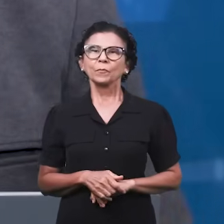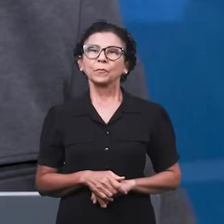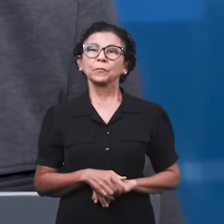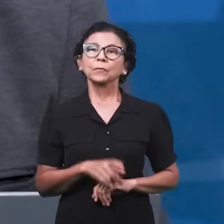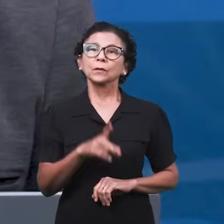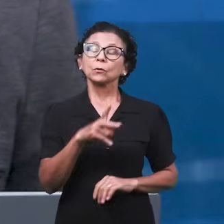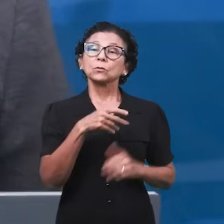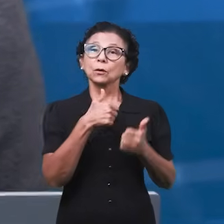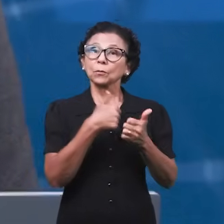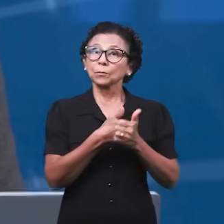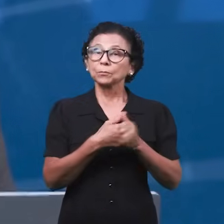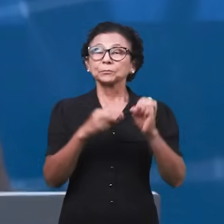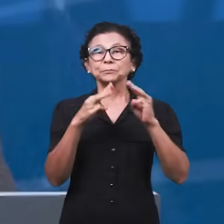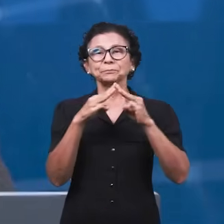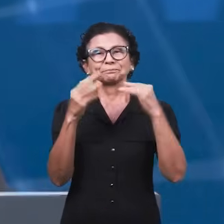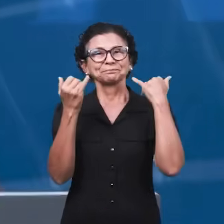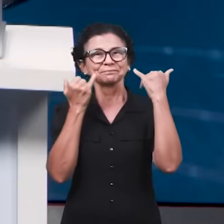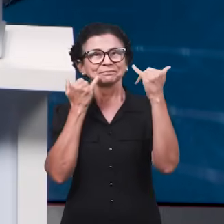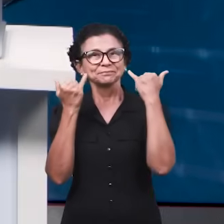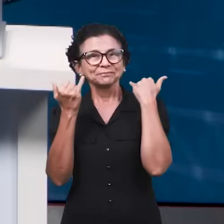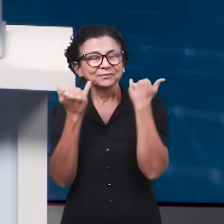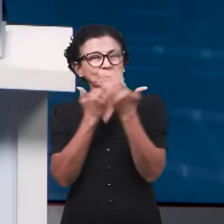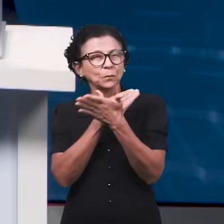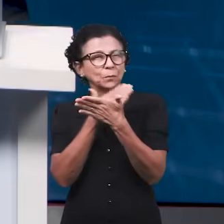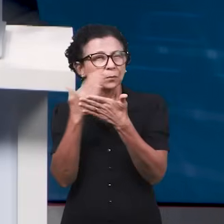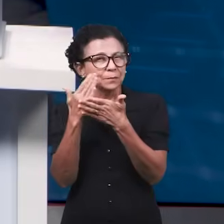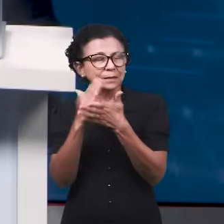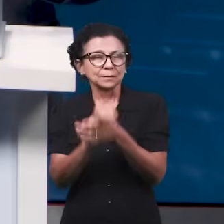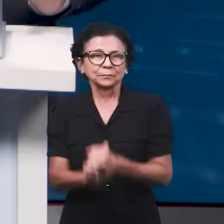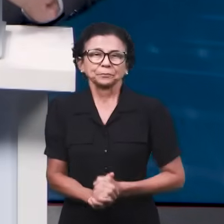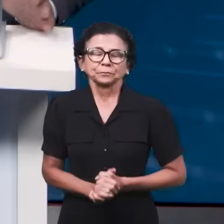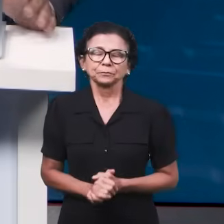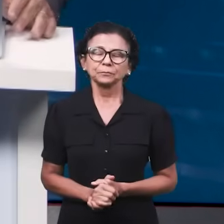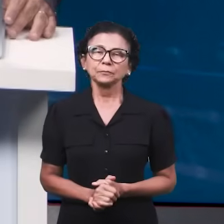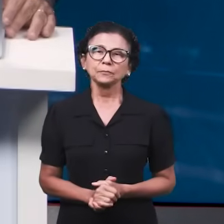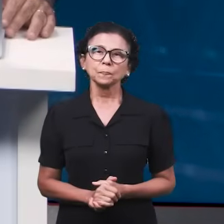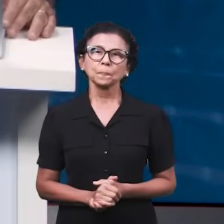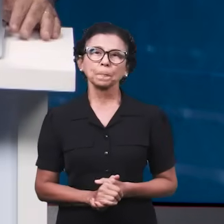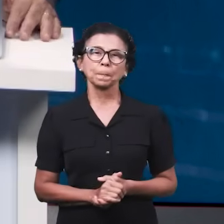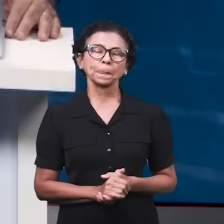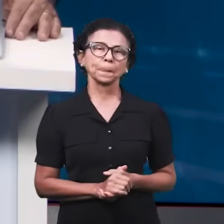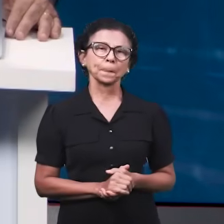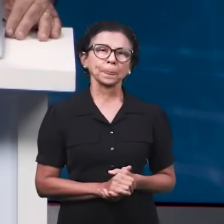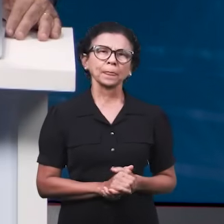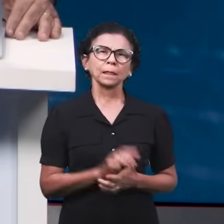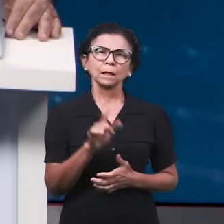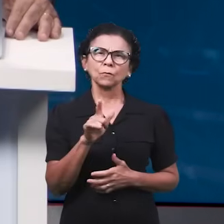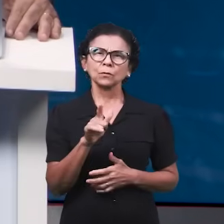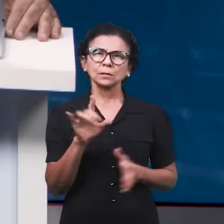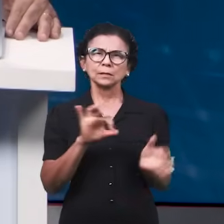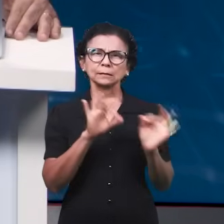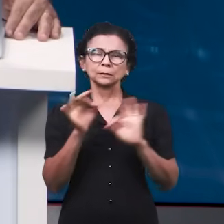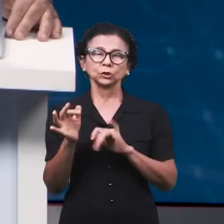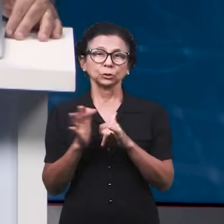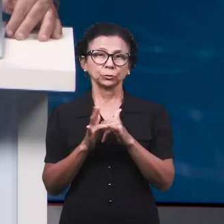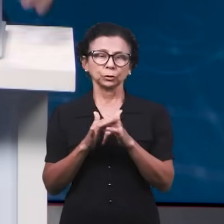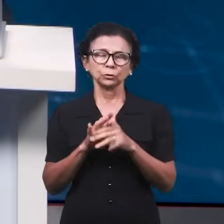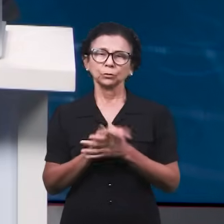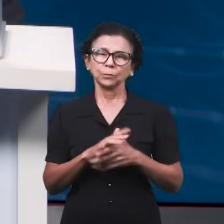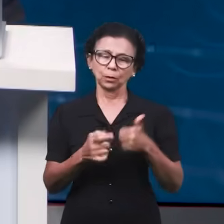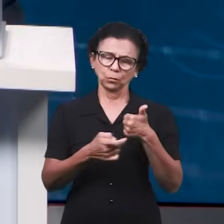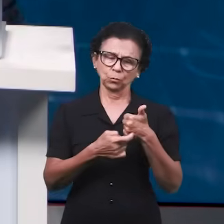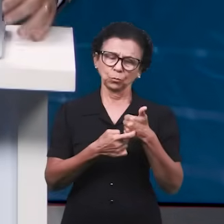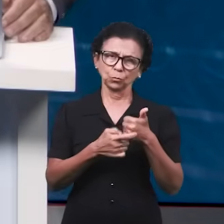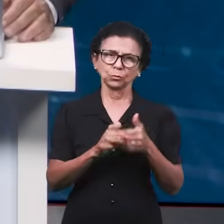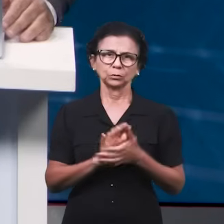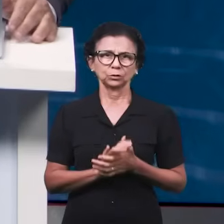hein? Então, continue acompanhando. O Manai News está entrando no ar. Mas antes aqui das informações, você que está no YouTube com a gente,